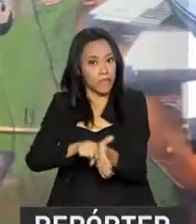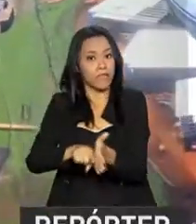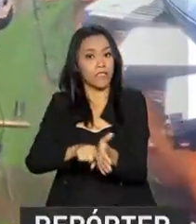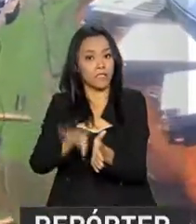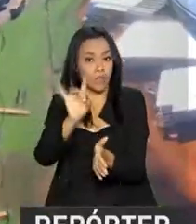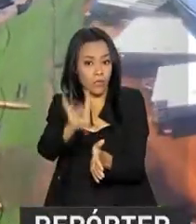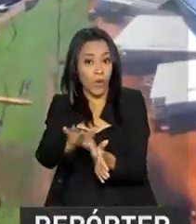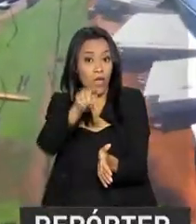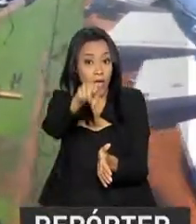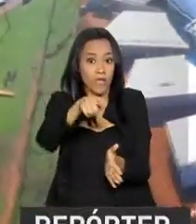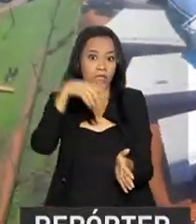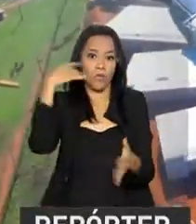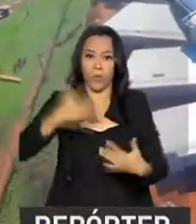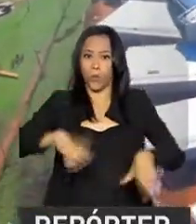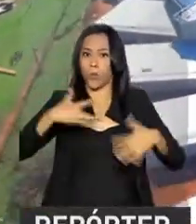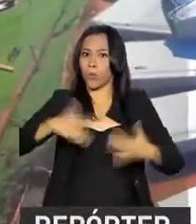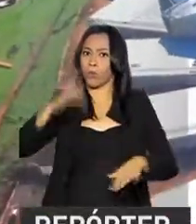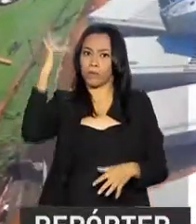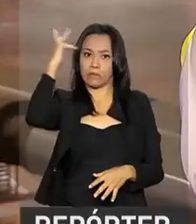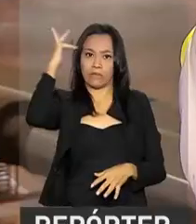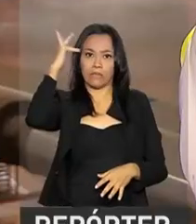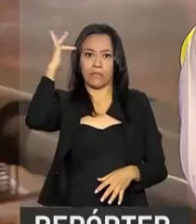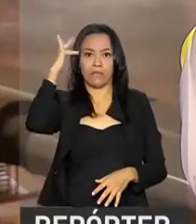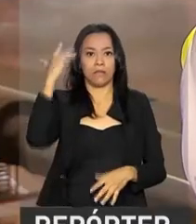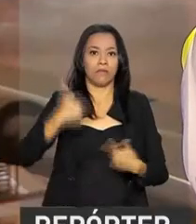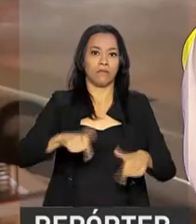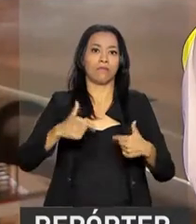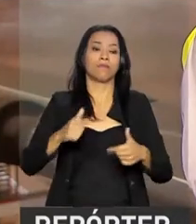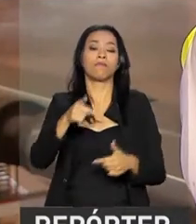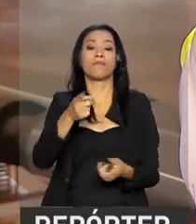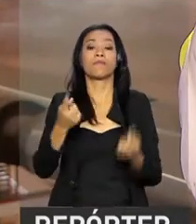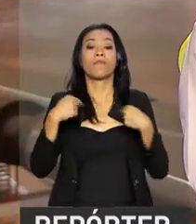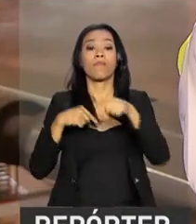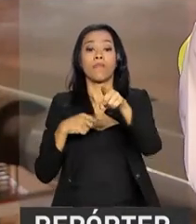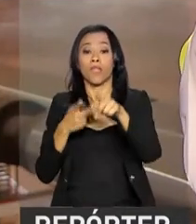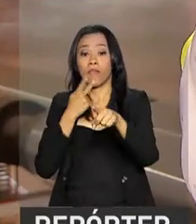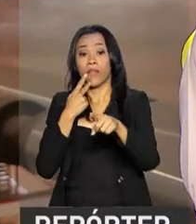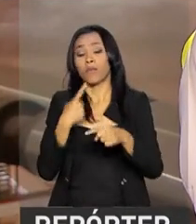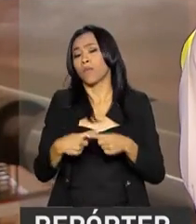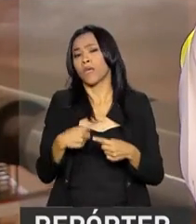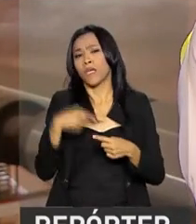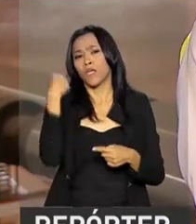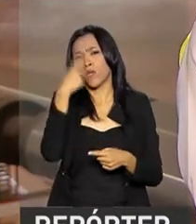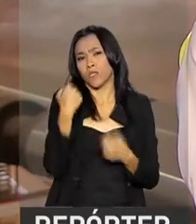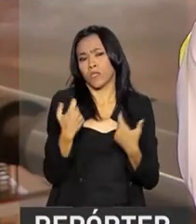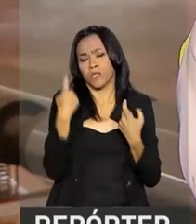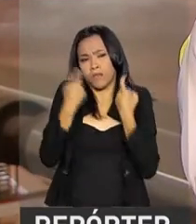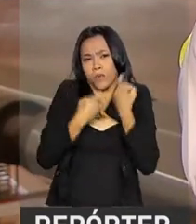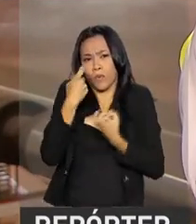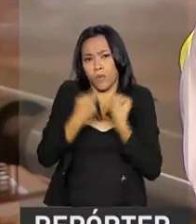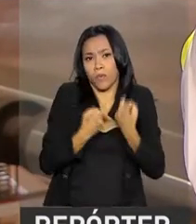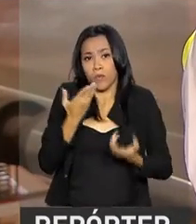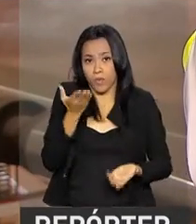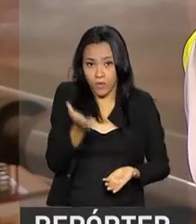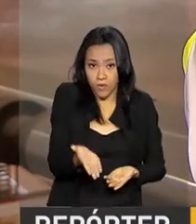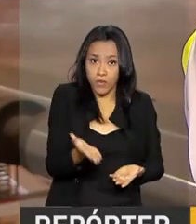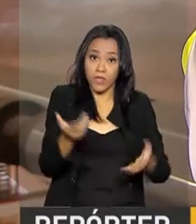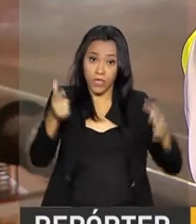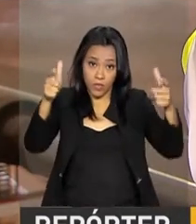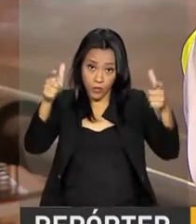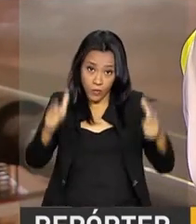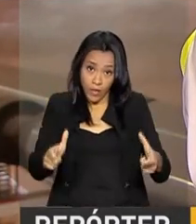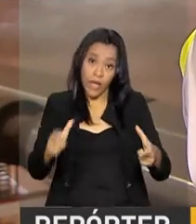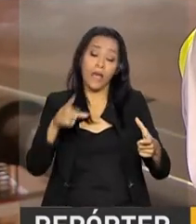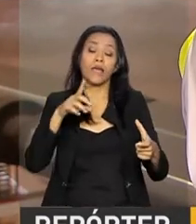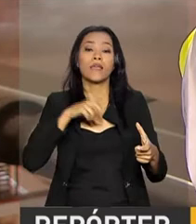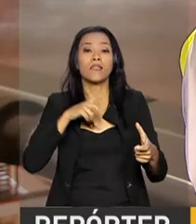obra de engenharia de altíssima precisão. O que a gente se preocupa com essa edificação? Em que a região onde tem os